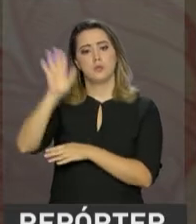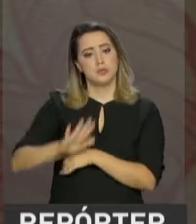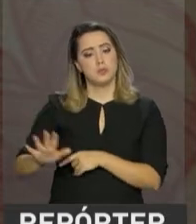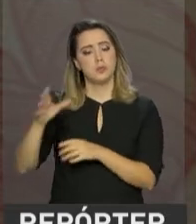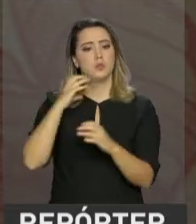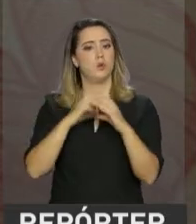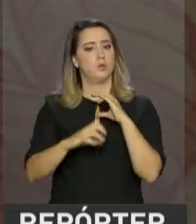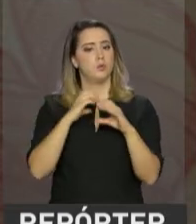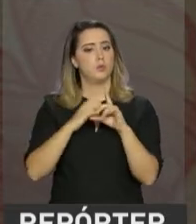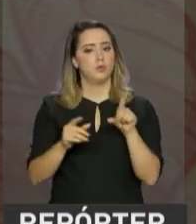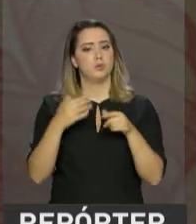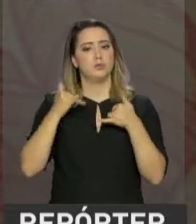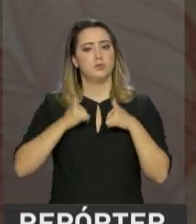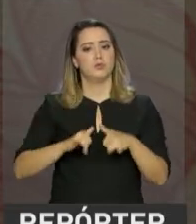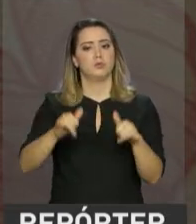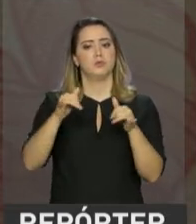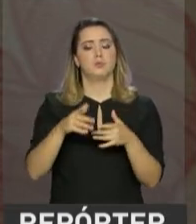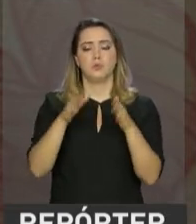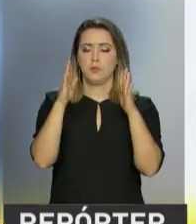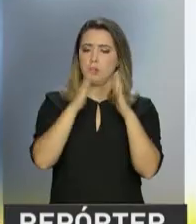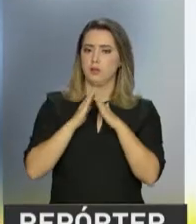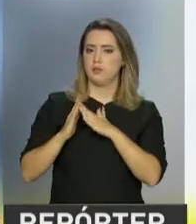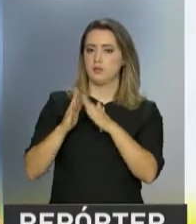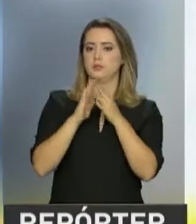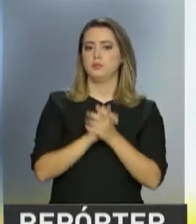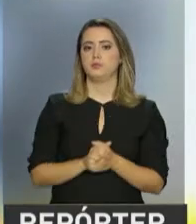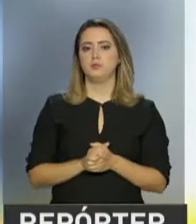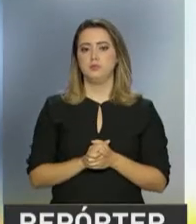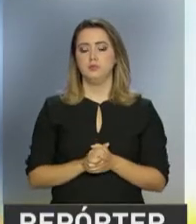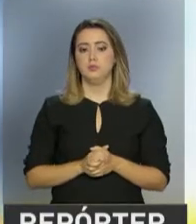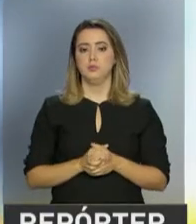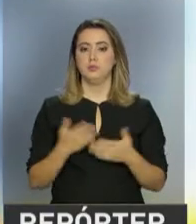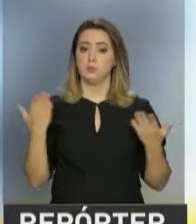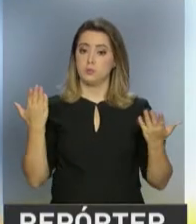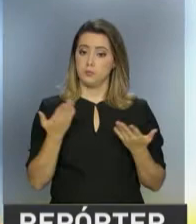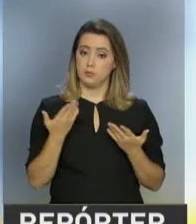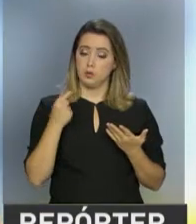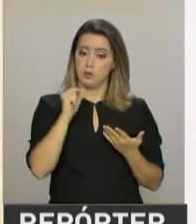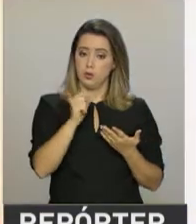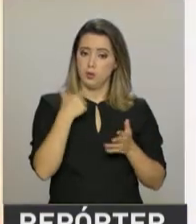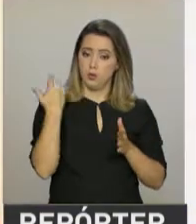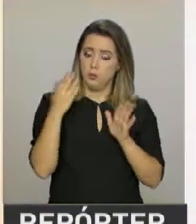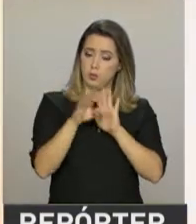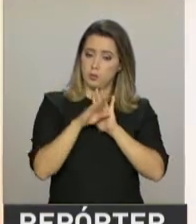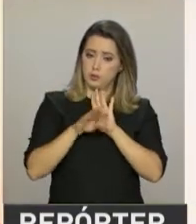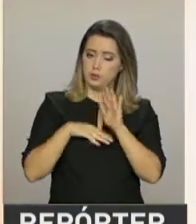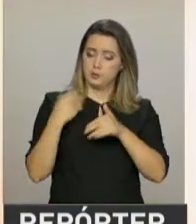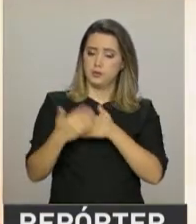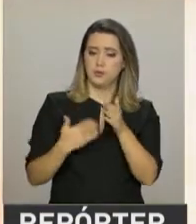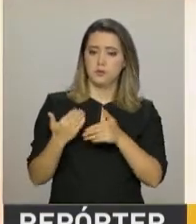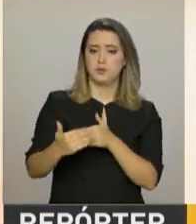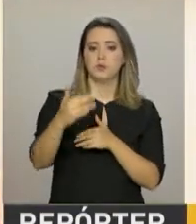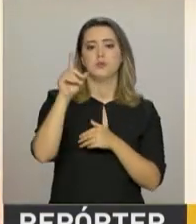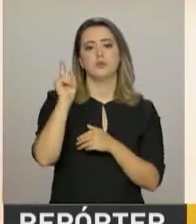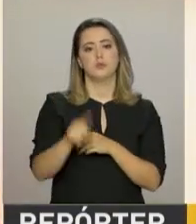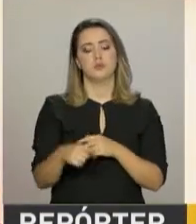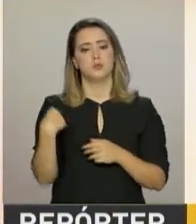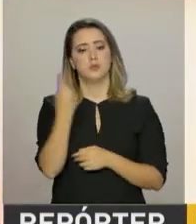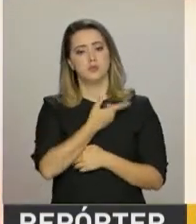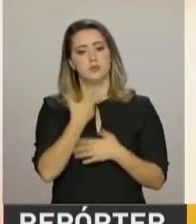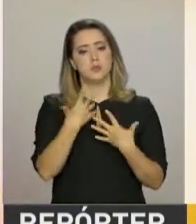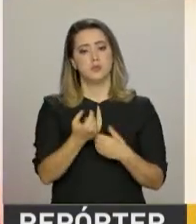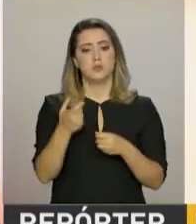comunicações energia e habitação com o programa avançar nós vamos retomar os investimentos